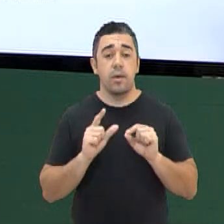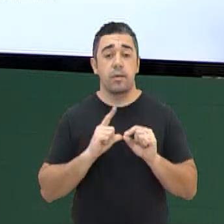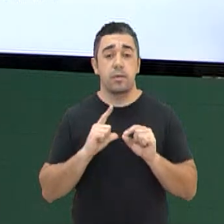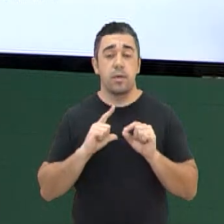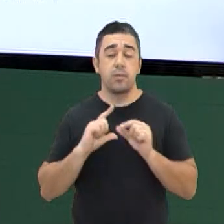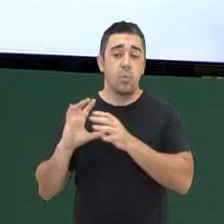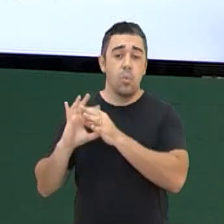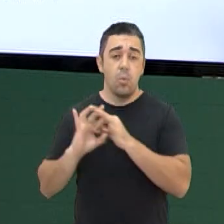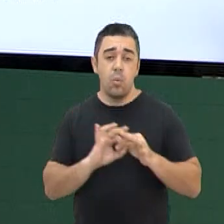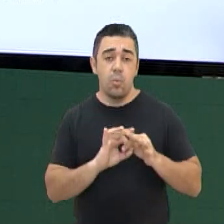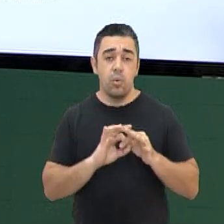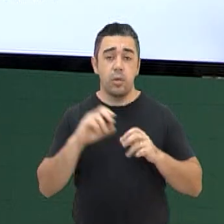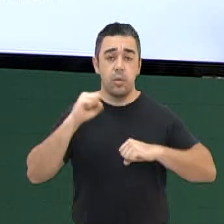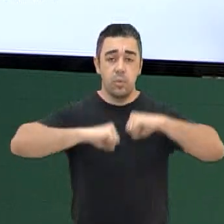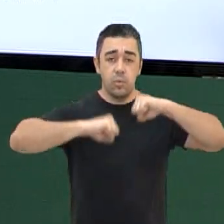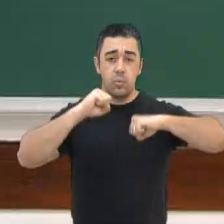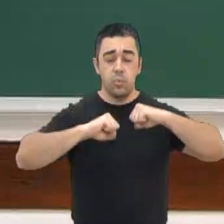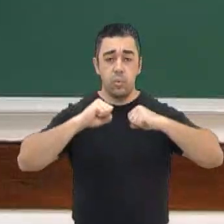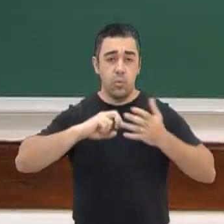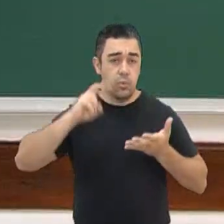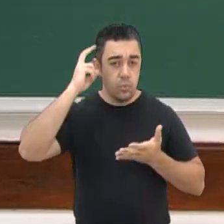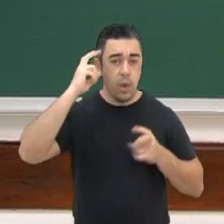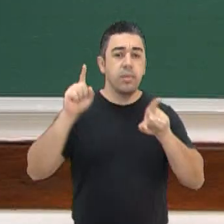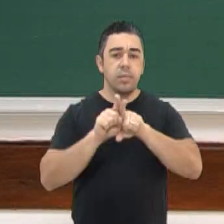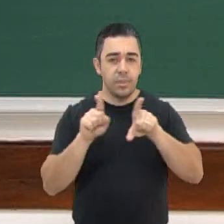cultural, ela passa para a moda.